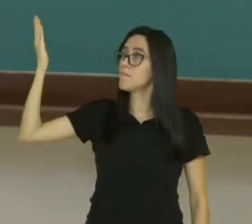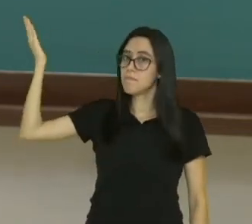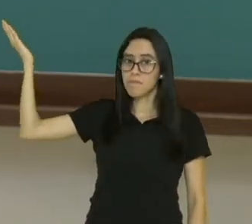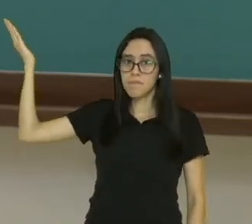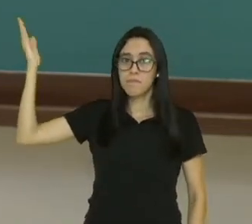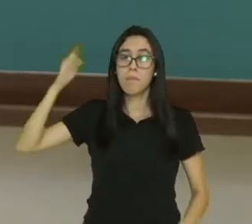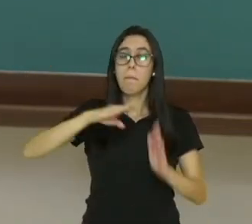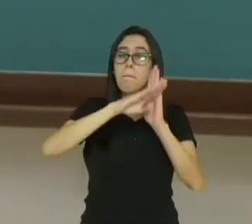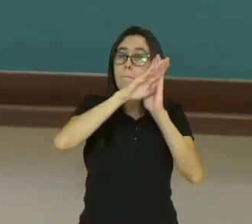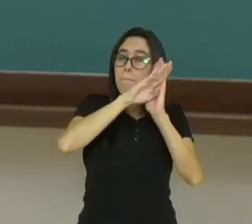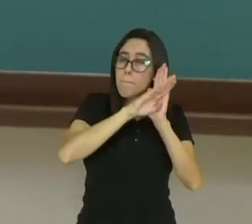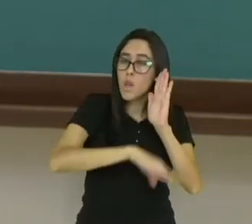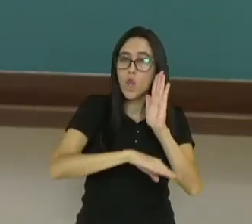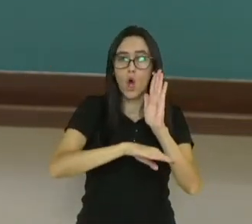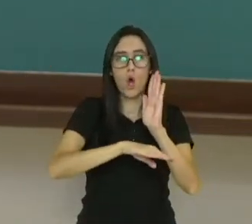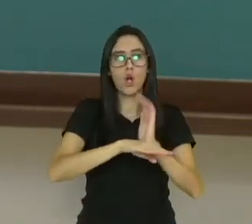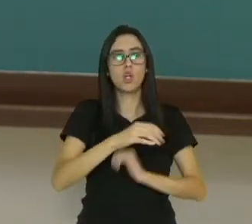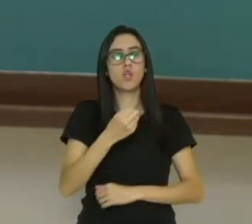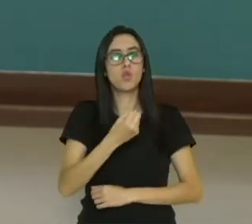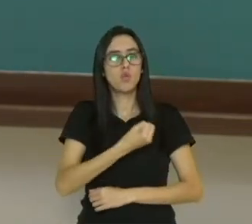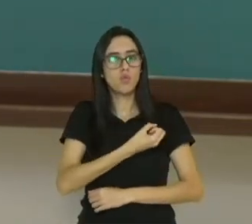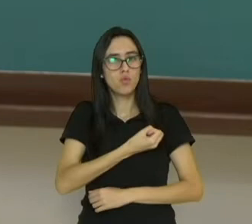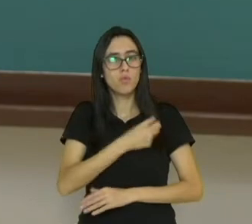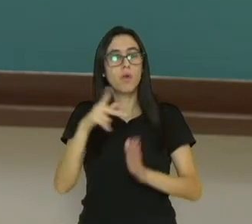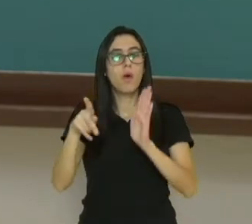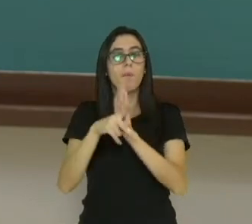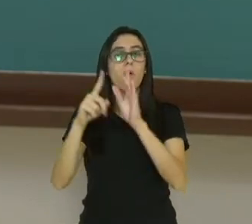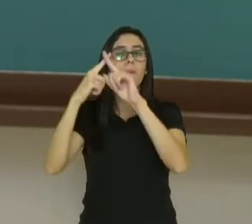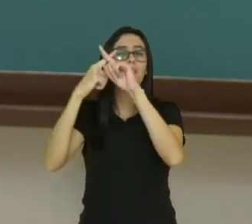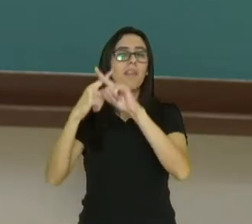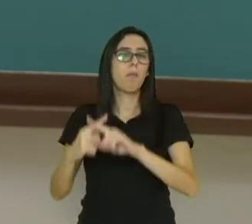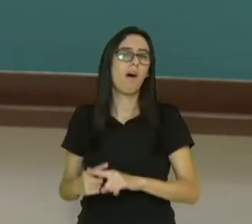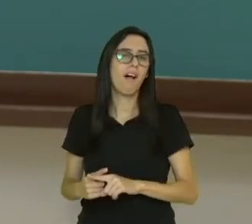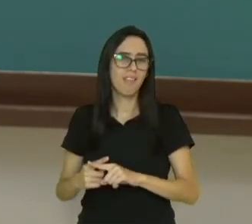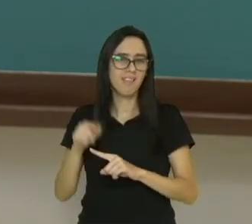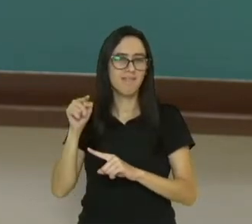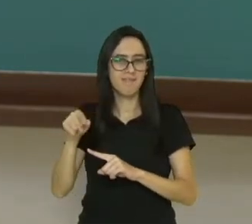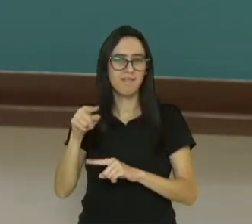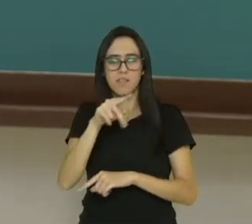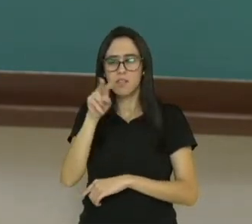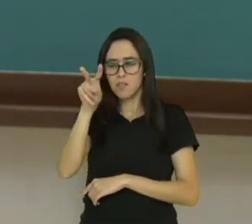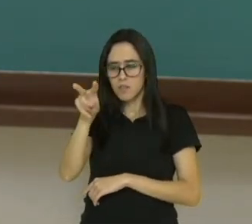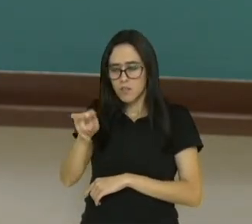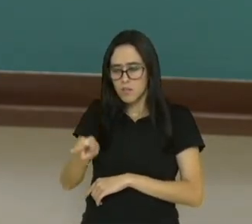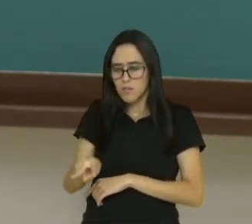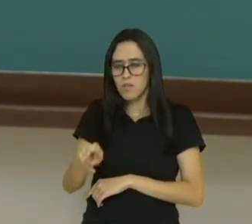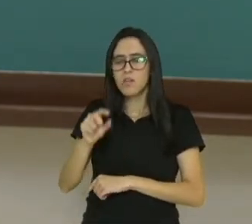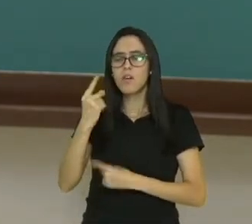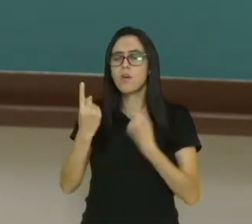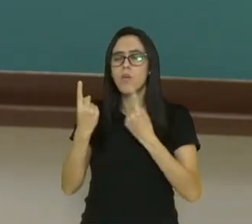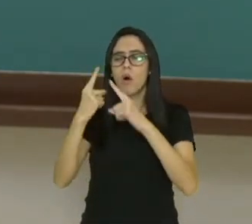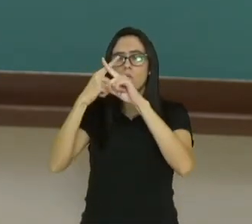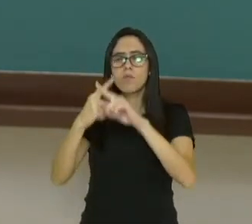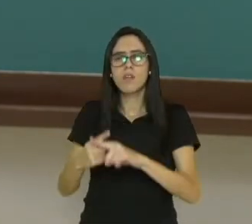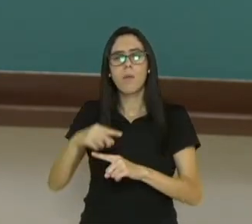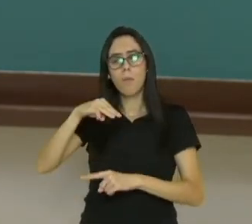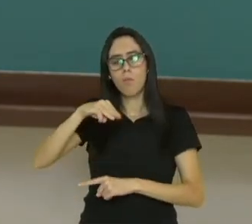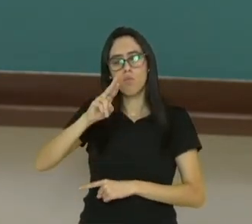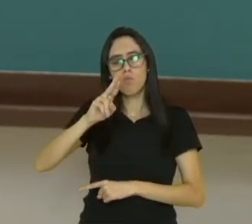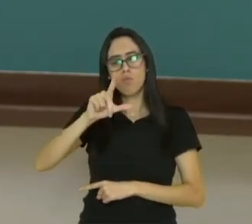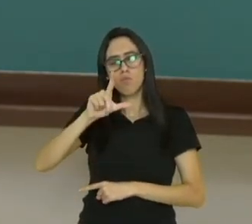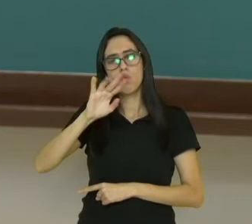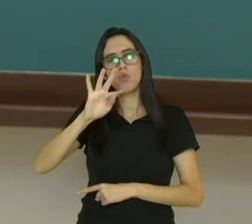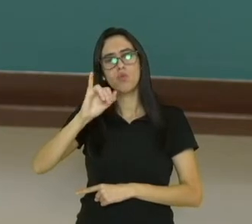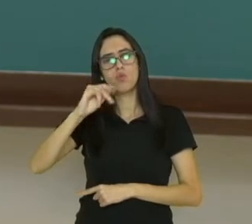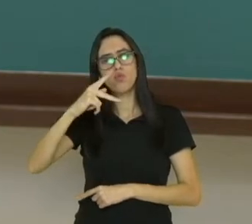menor, é o menor número. Múltiplo, são números que estão na tabuada, né? Múltiplo de 3, 0, 3, 6. Basta